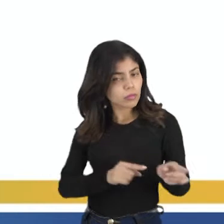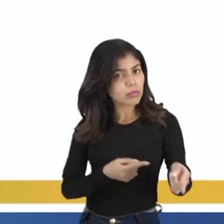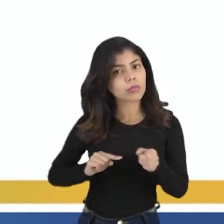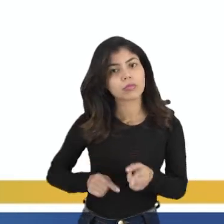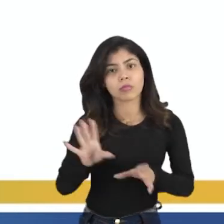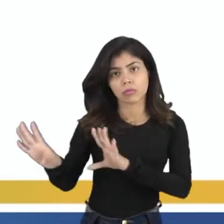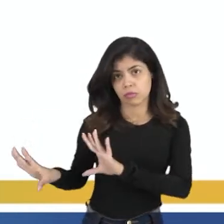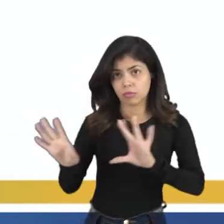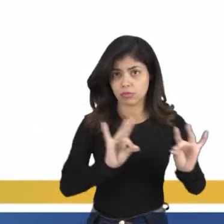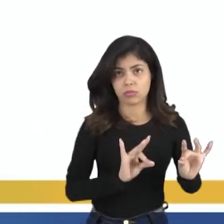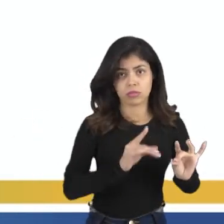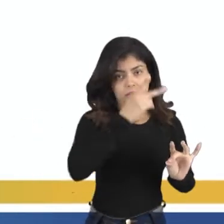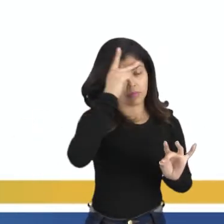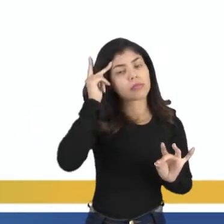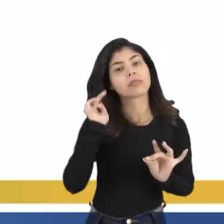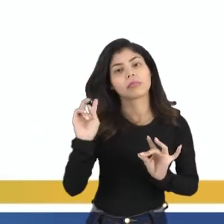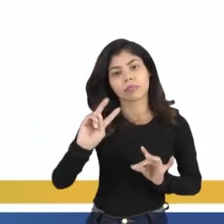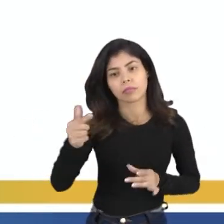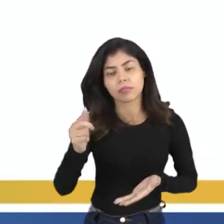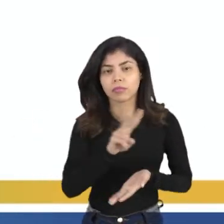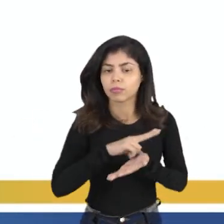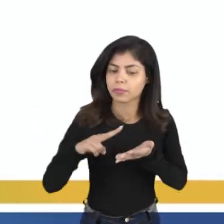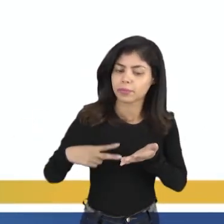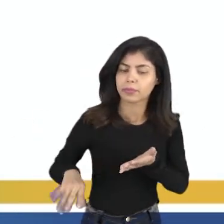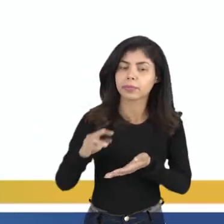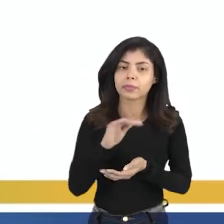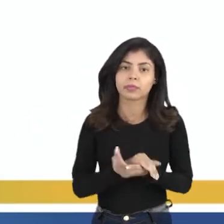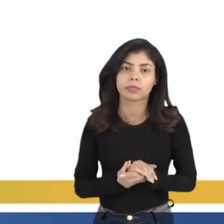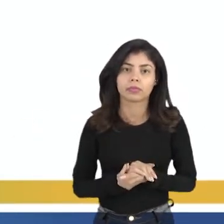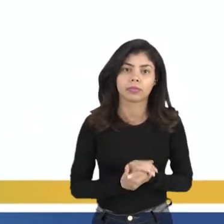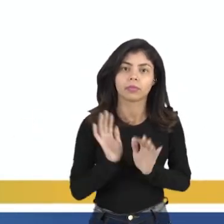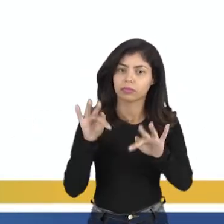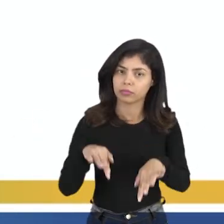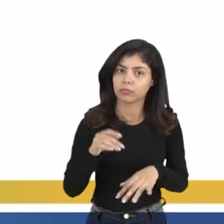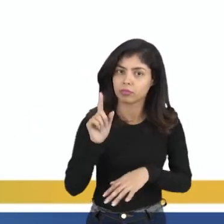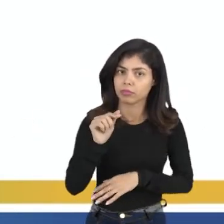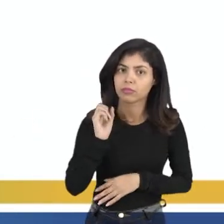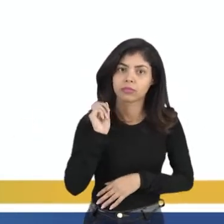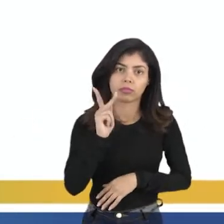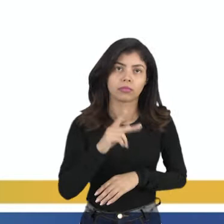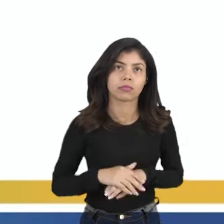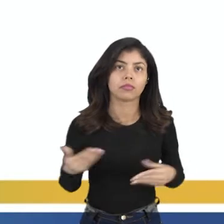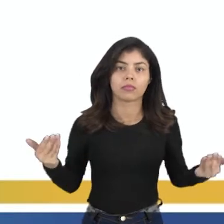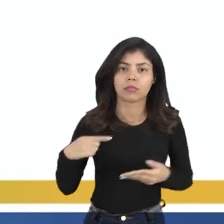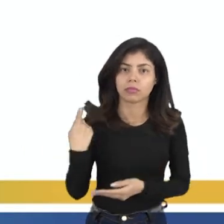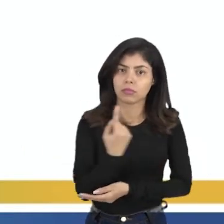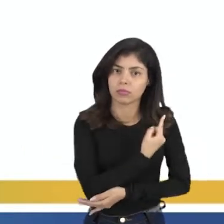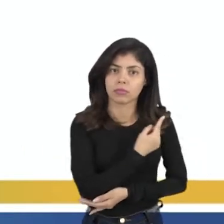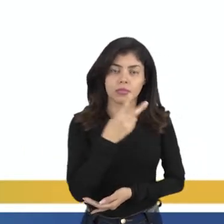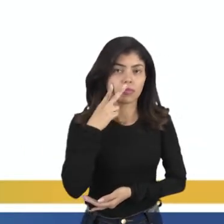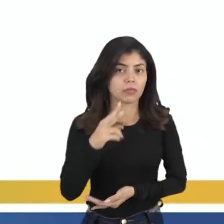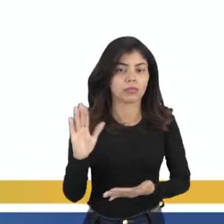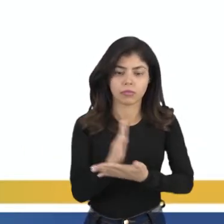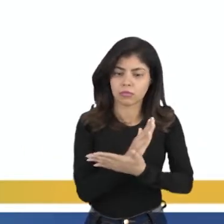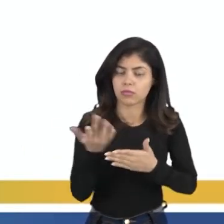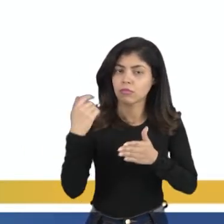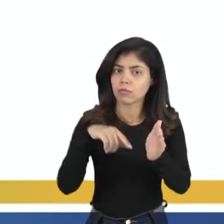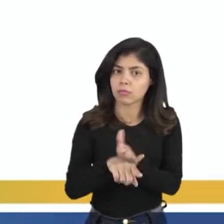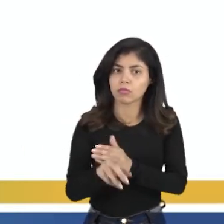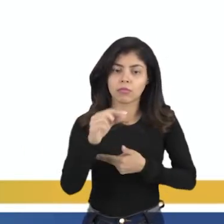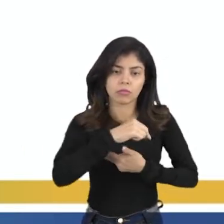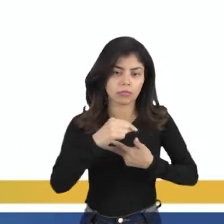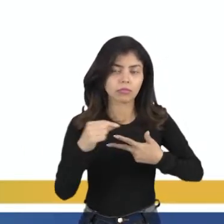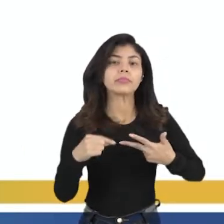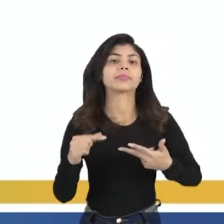induzir, levar aquela pessoa que está lendo a mensagem a um fim, ok? Agora nós vamos ver algumas questões do